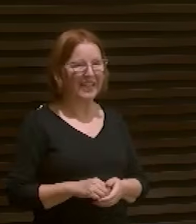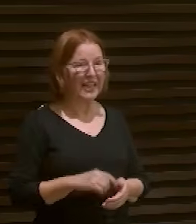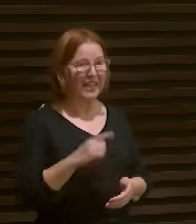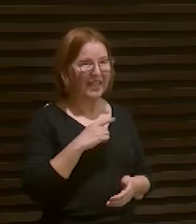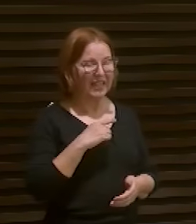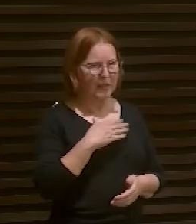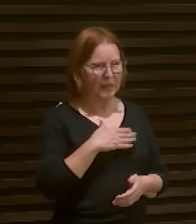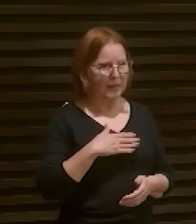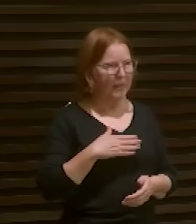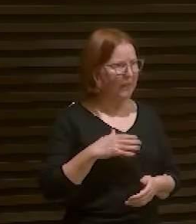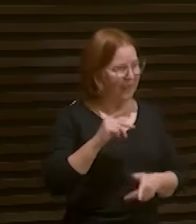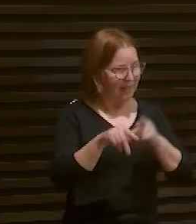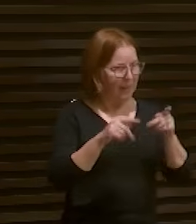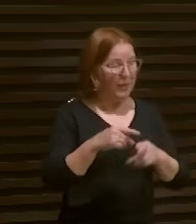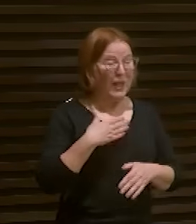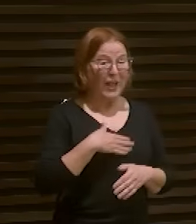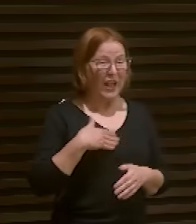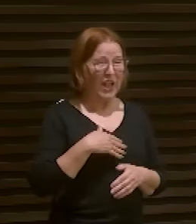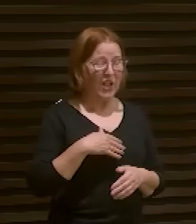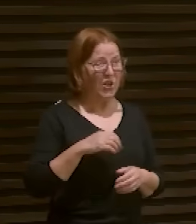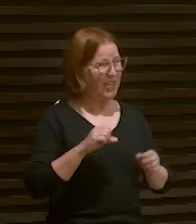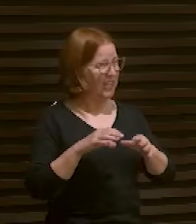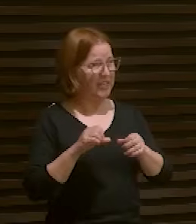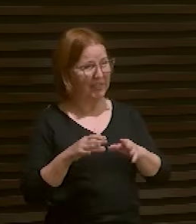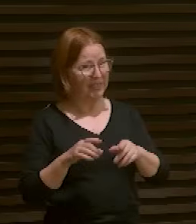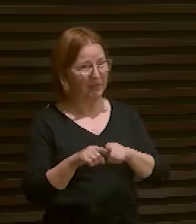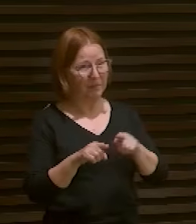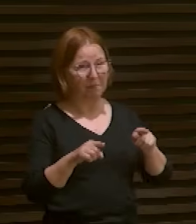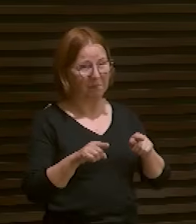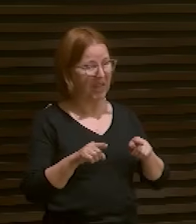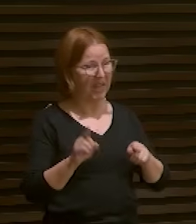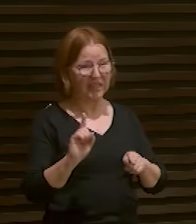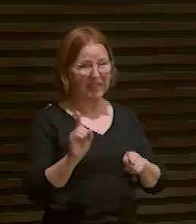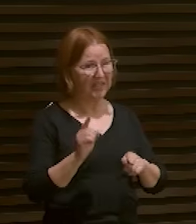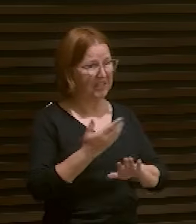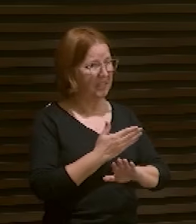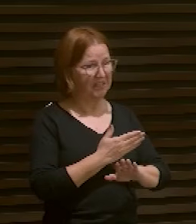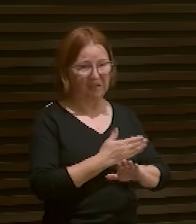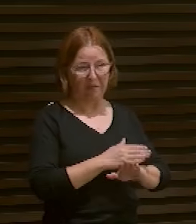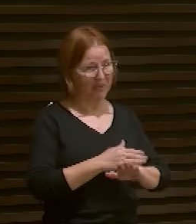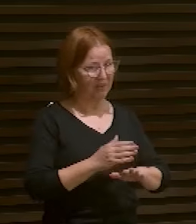ouve fulano, ciclano, beltrano, e vira um balaio de gato na cabeça, não sabe nem o que ele crê mais.